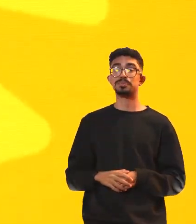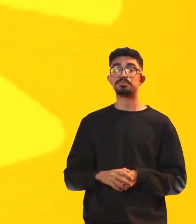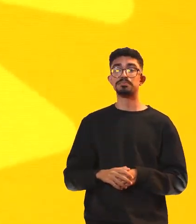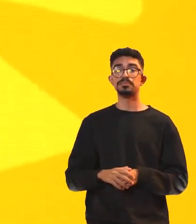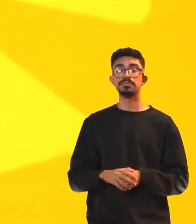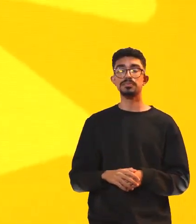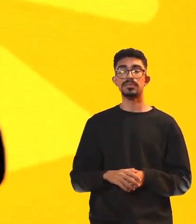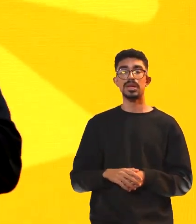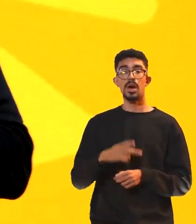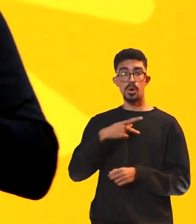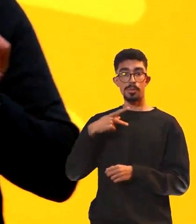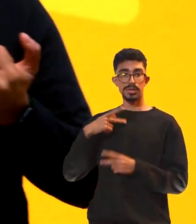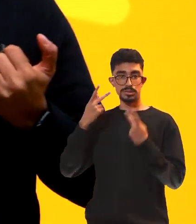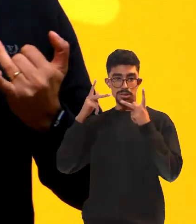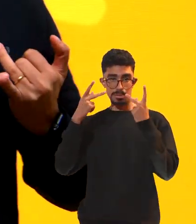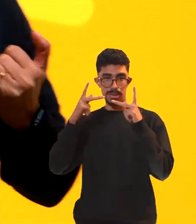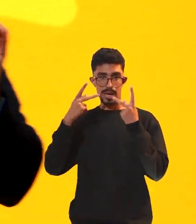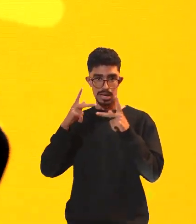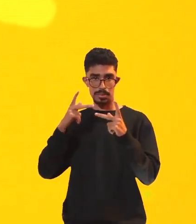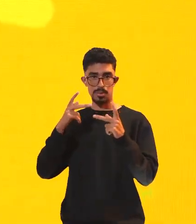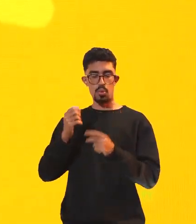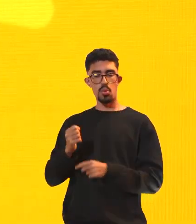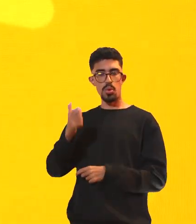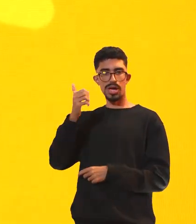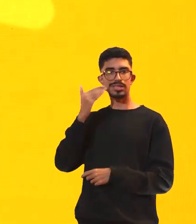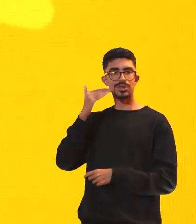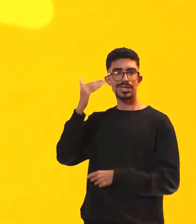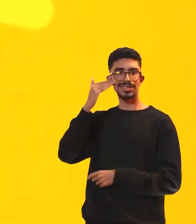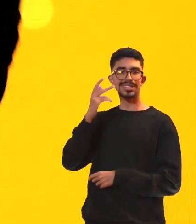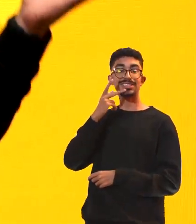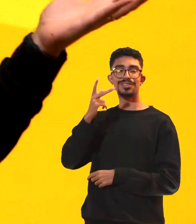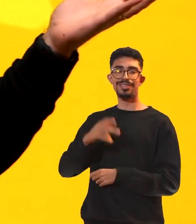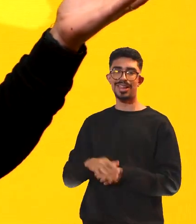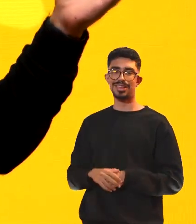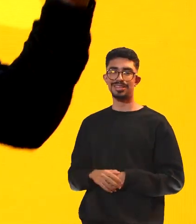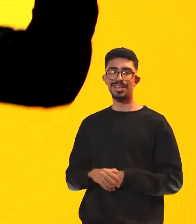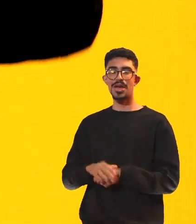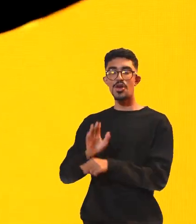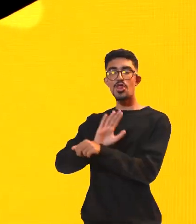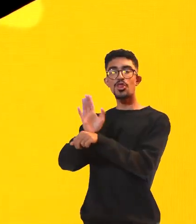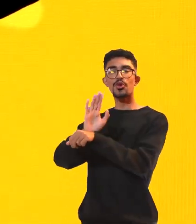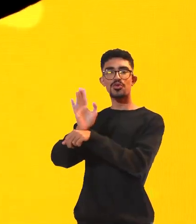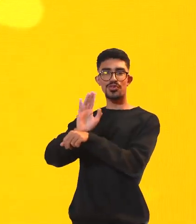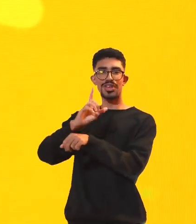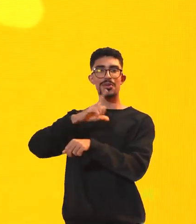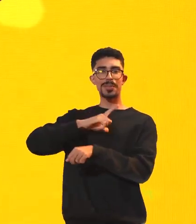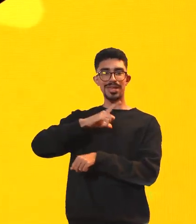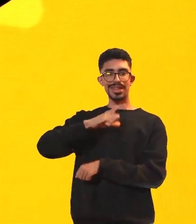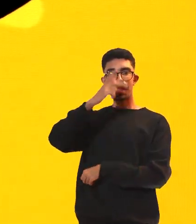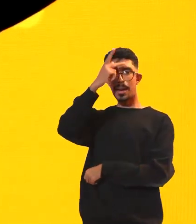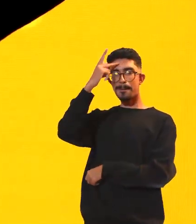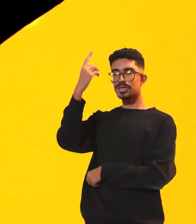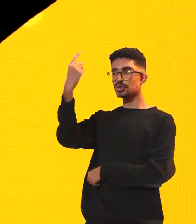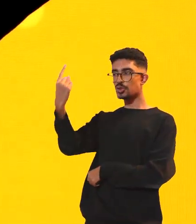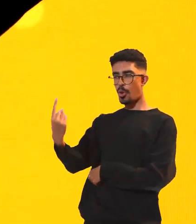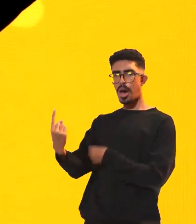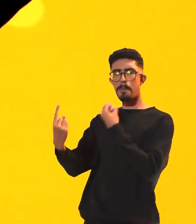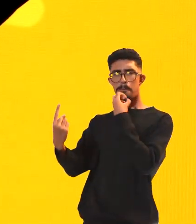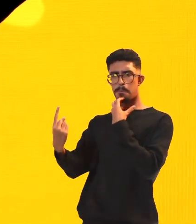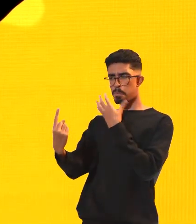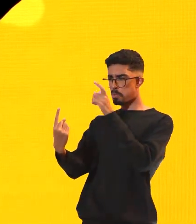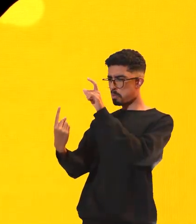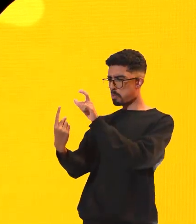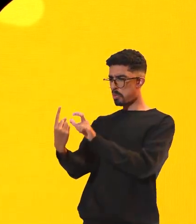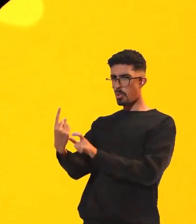isso para os crianças, para adolescentes, eu falo, na série o bonzinho é sempre o estranho, né? O bonzinho é o chato, que nunca vai para as aventuras porque ele é bonzinho